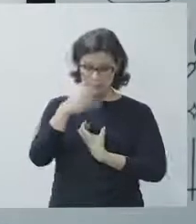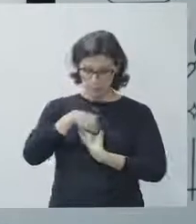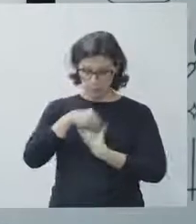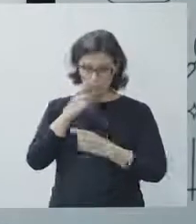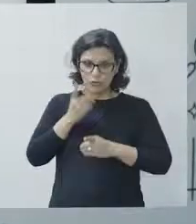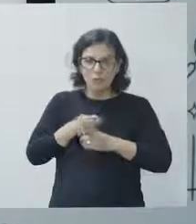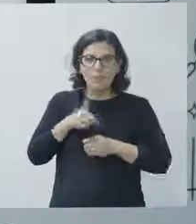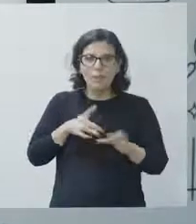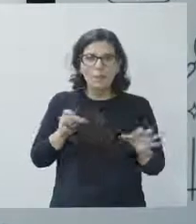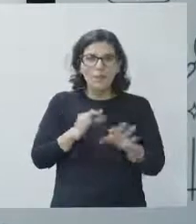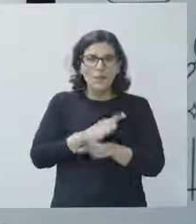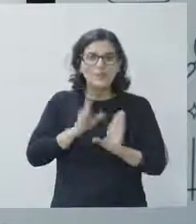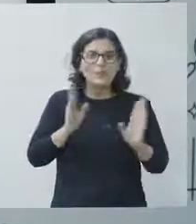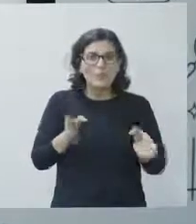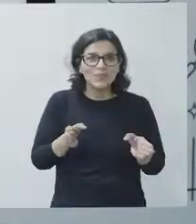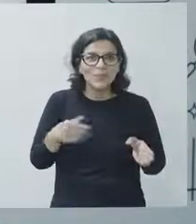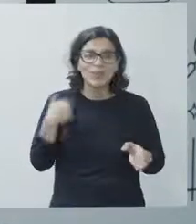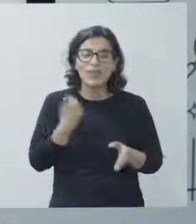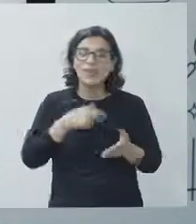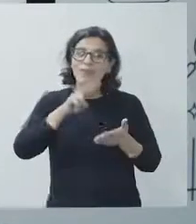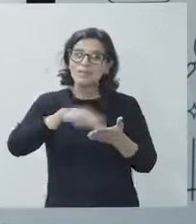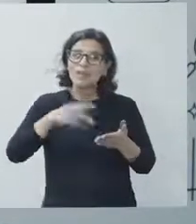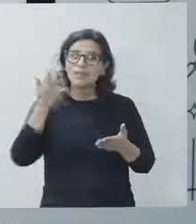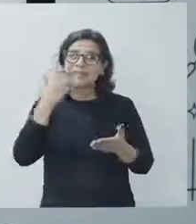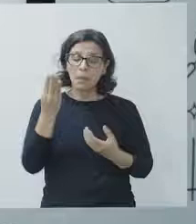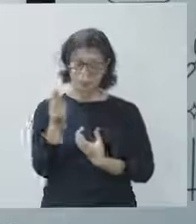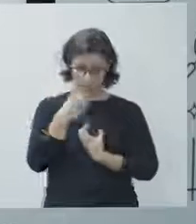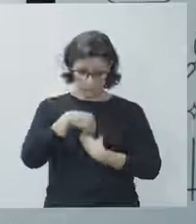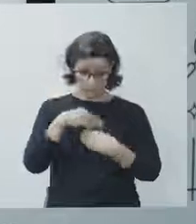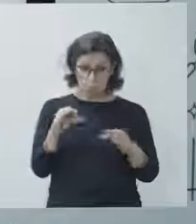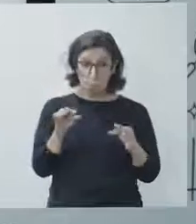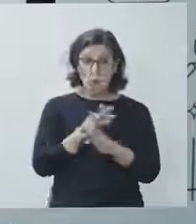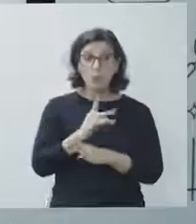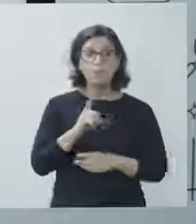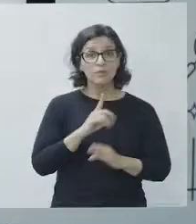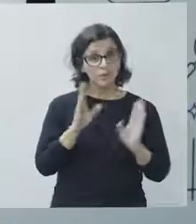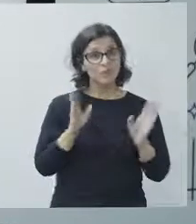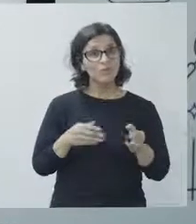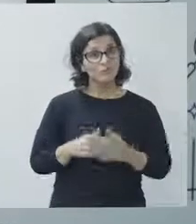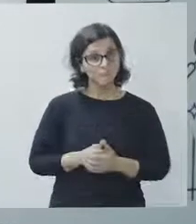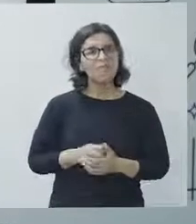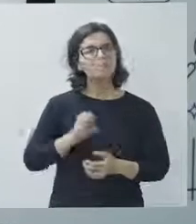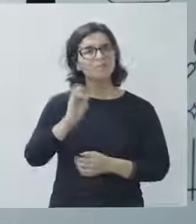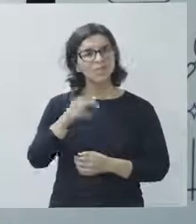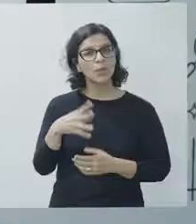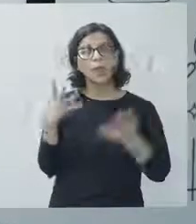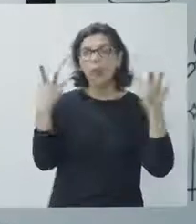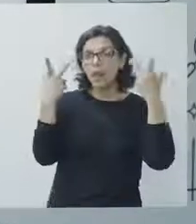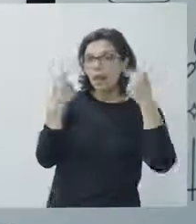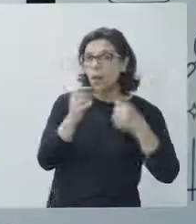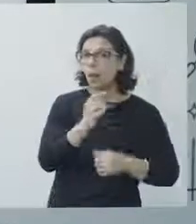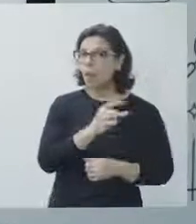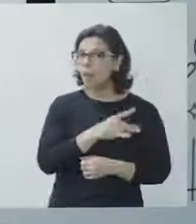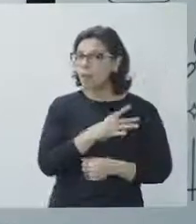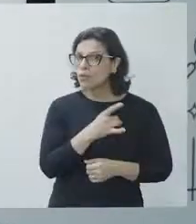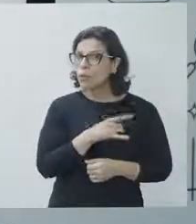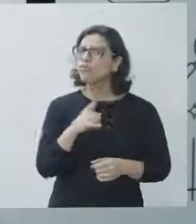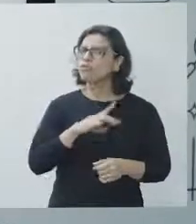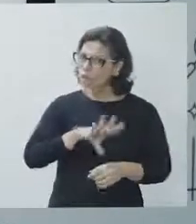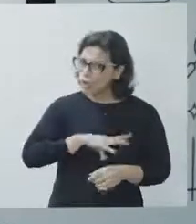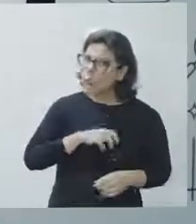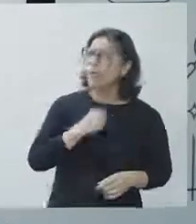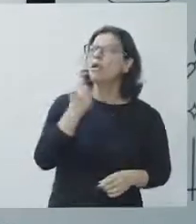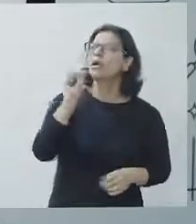no final da história a gente descobre que eram coisas que eles já possuíam. Sim, o Leão Covarde tinha